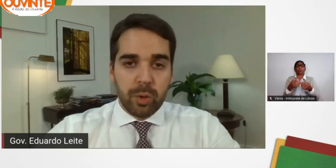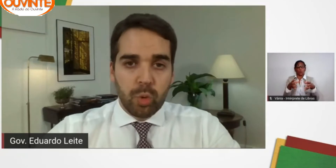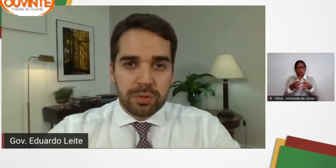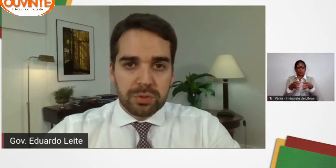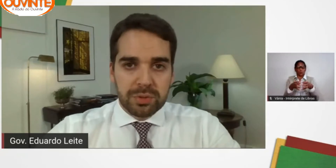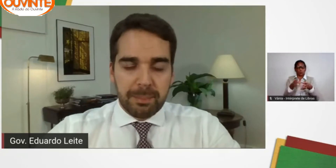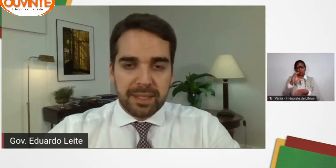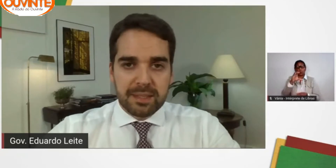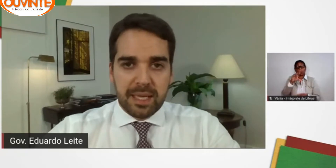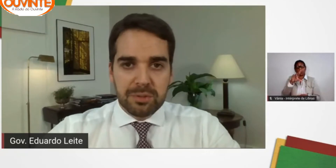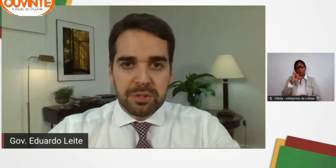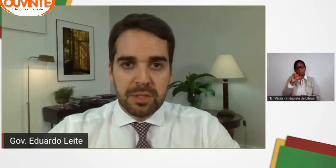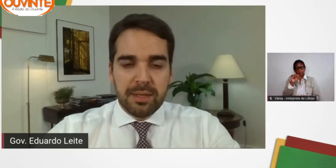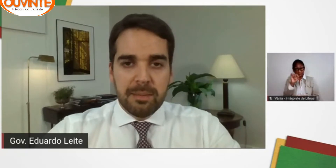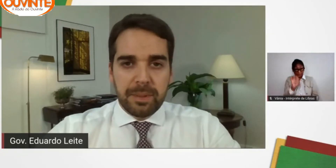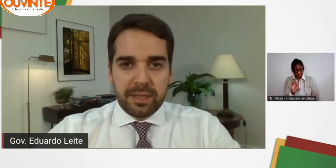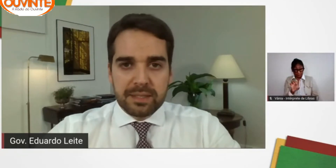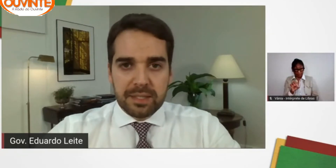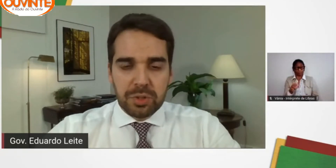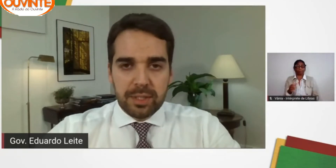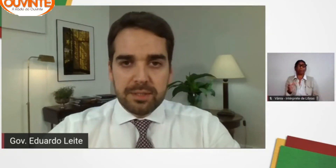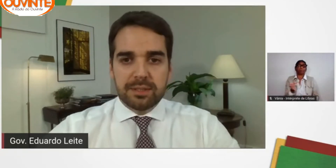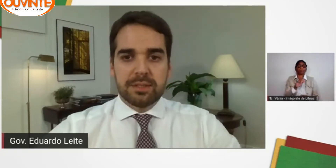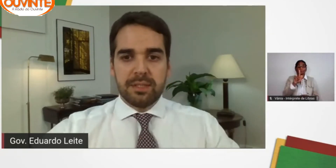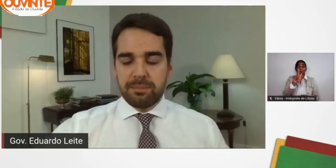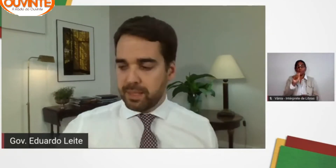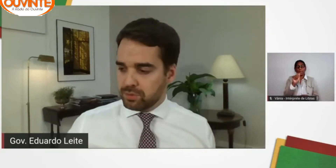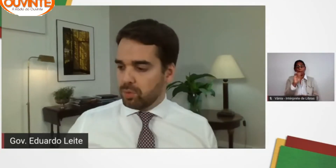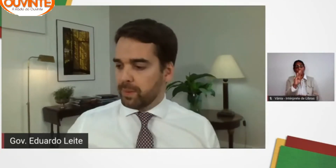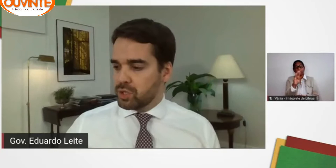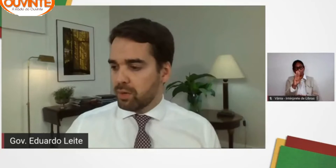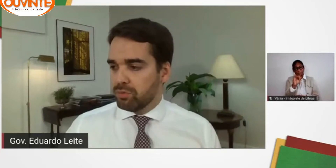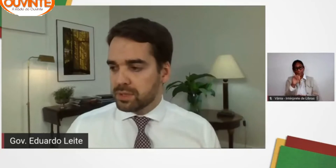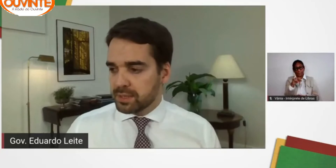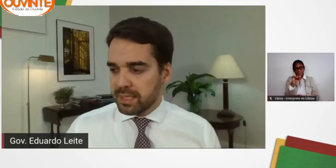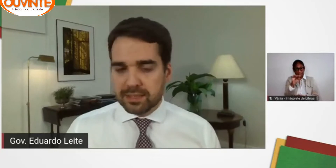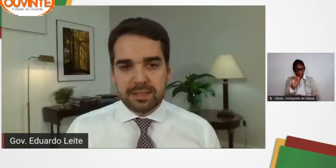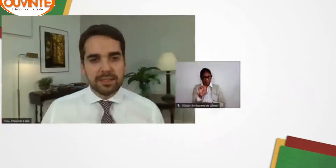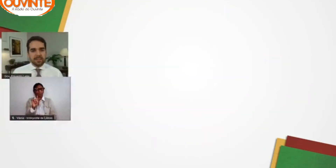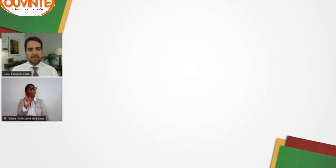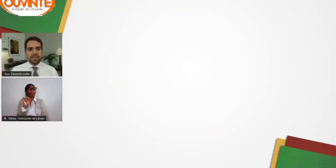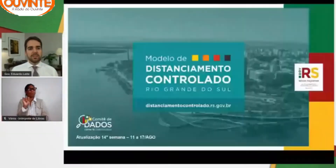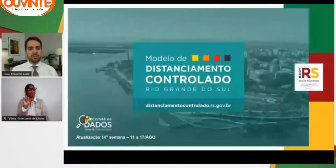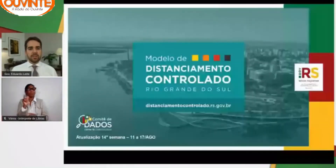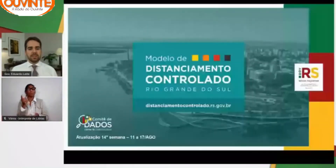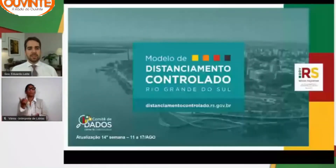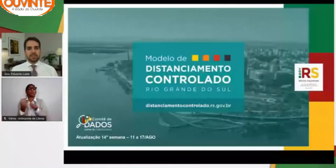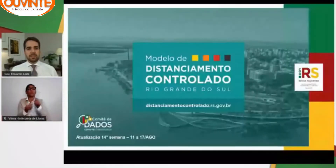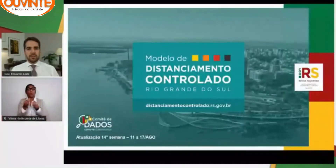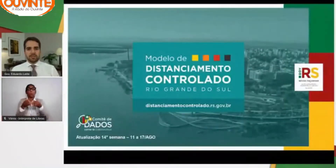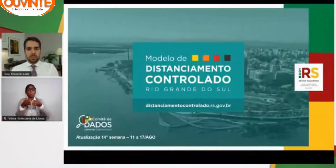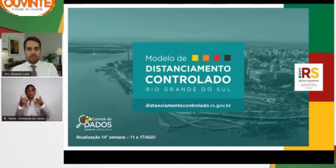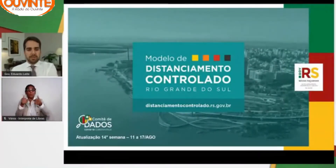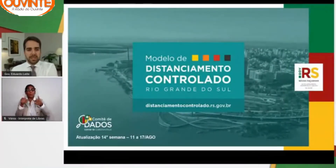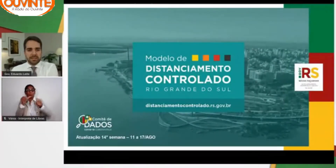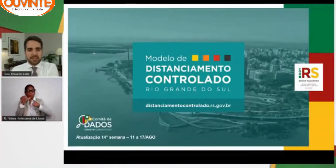os recursos apresentados pelas regiões e passo a compartilhar com vocês essas decisões que